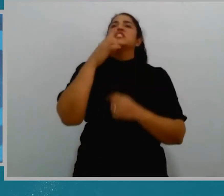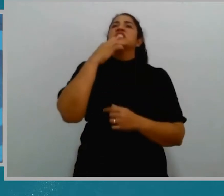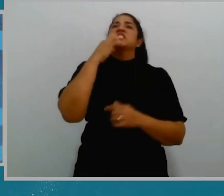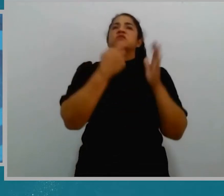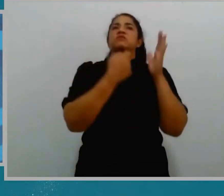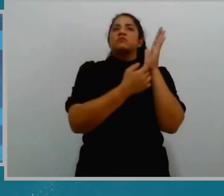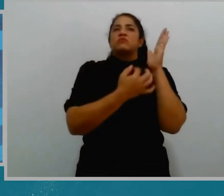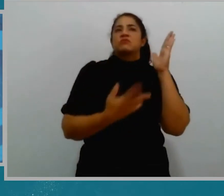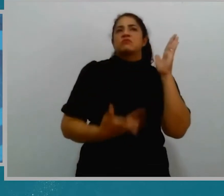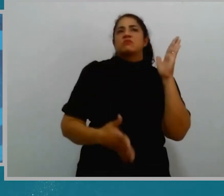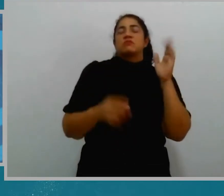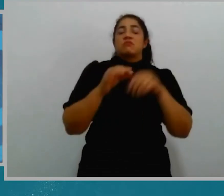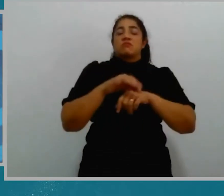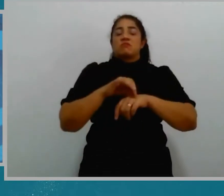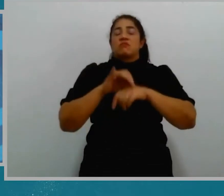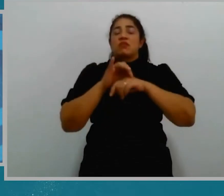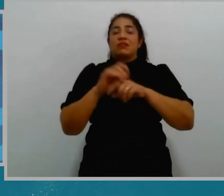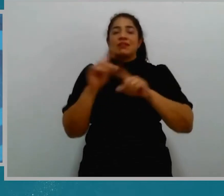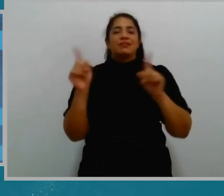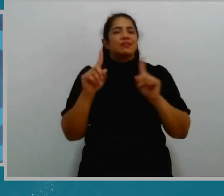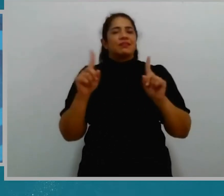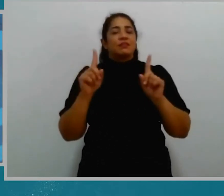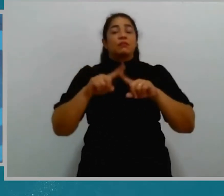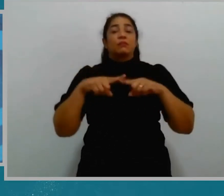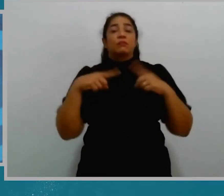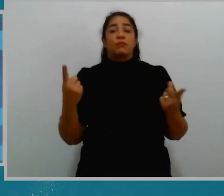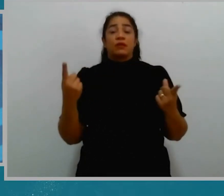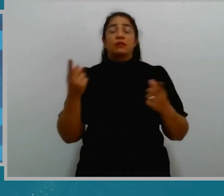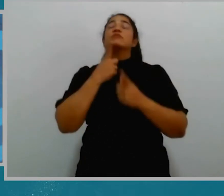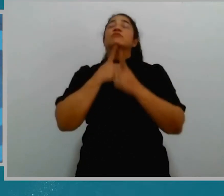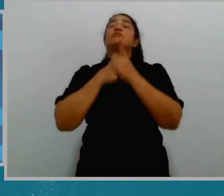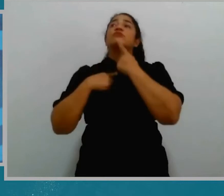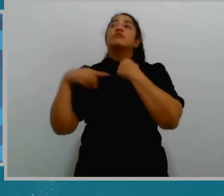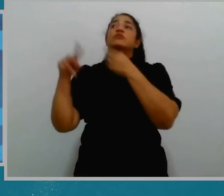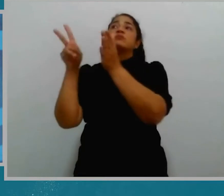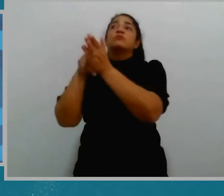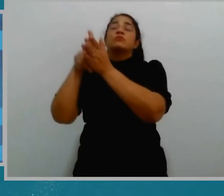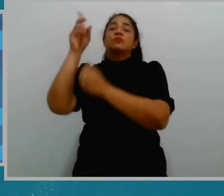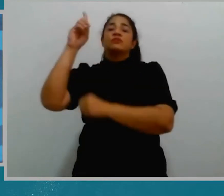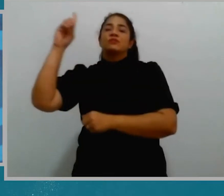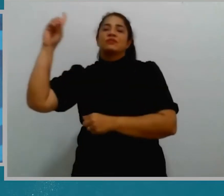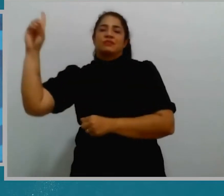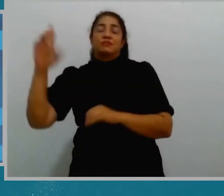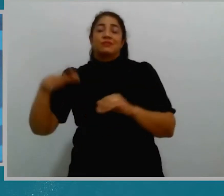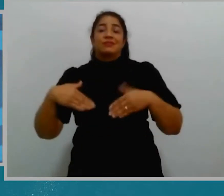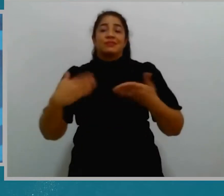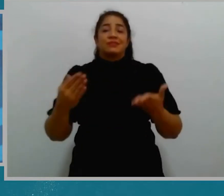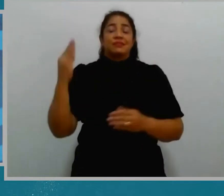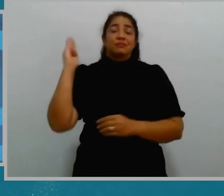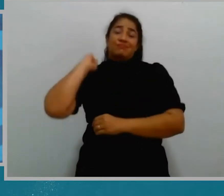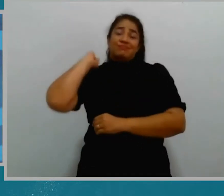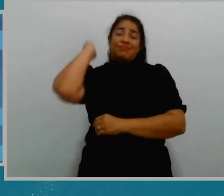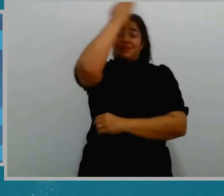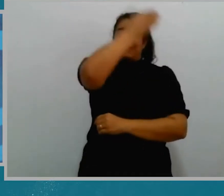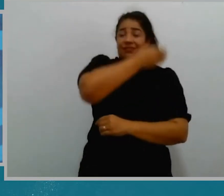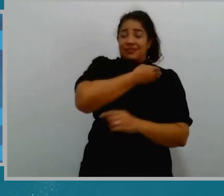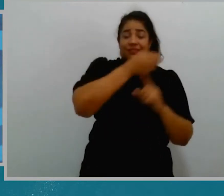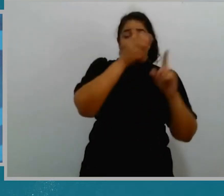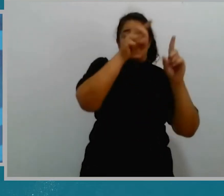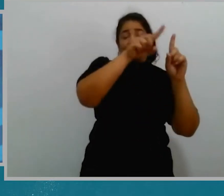o que em Maria se achou grávida era do Espírito